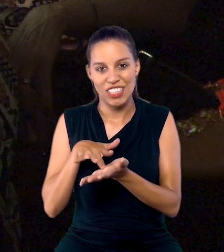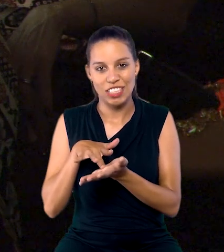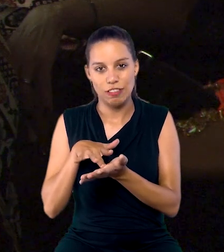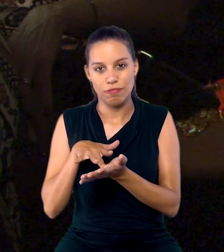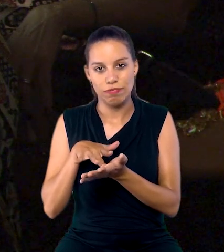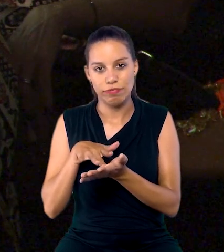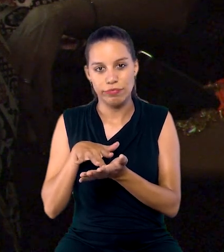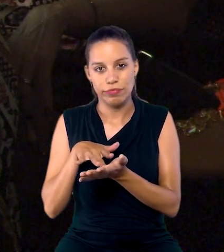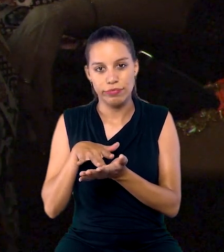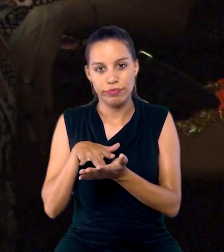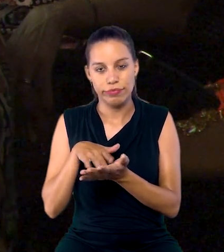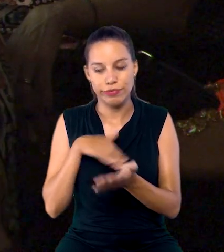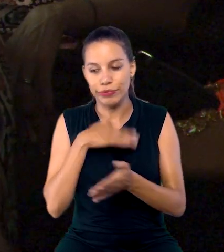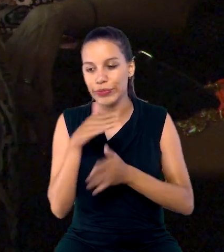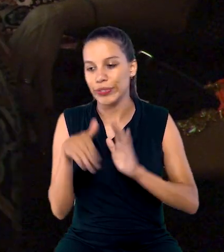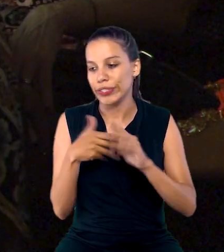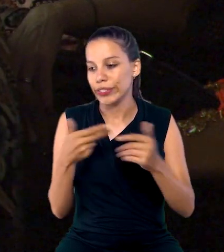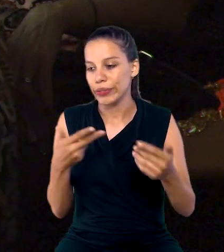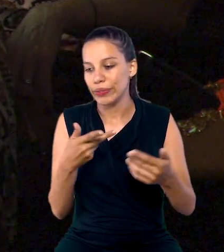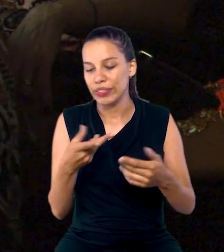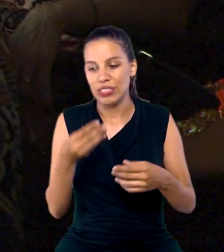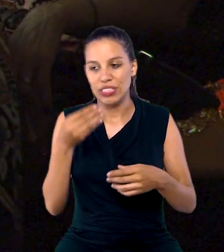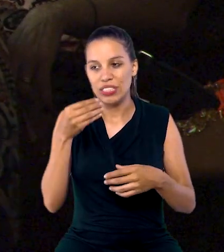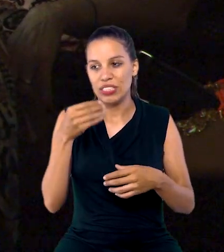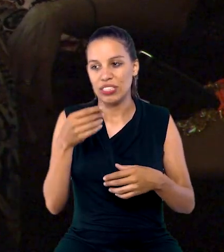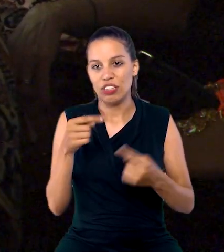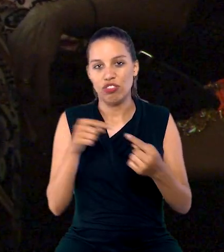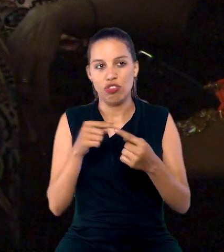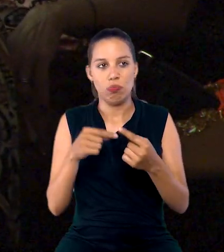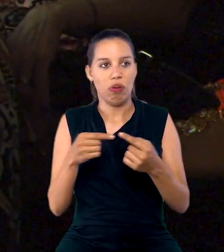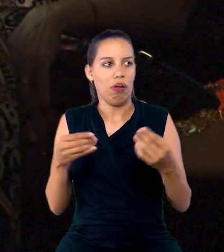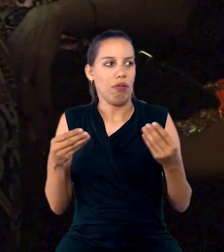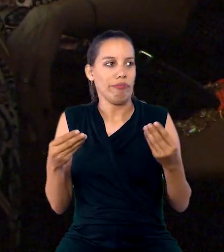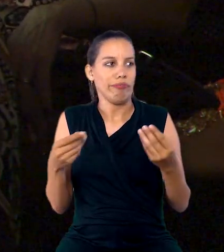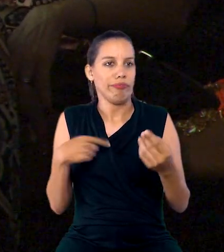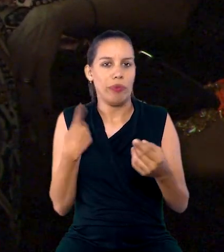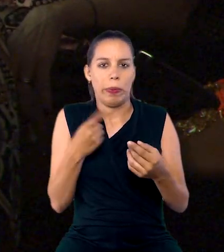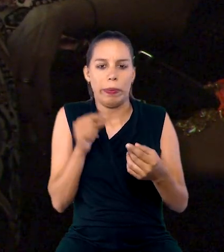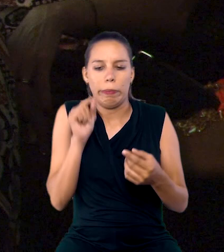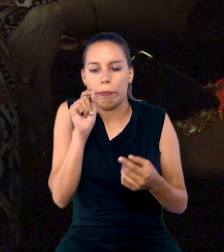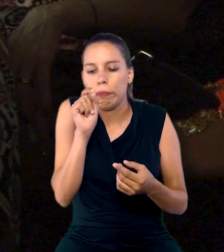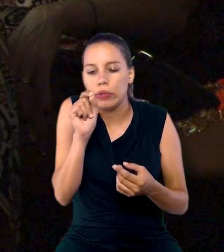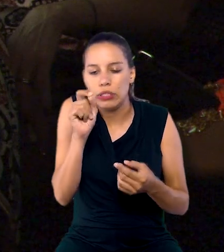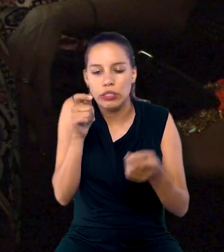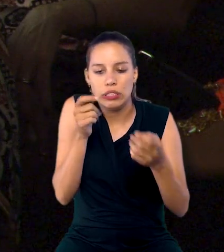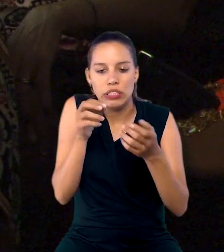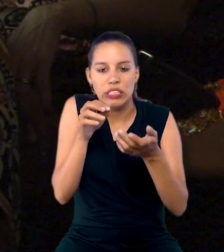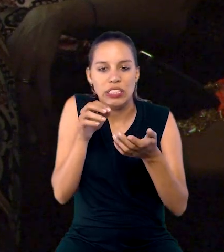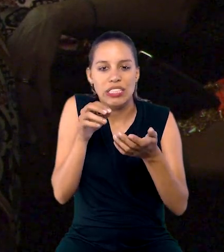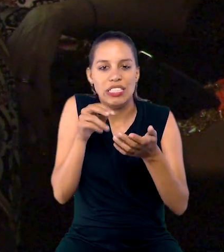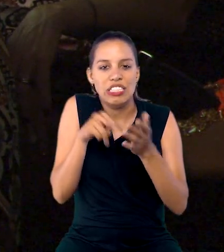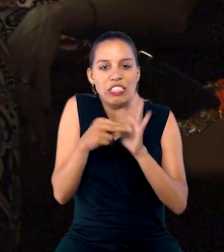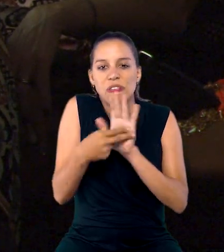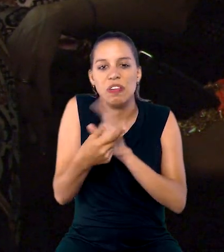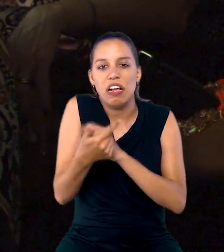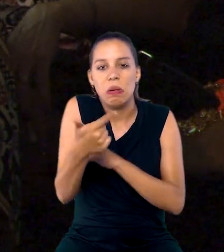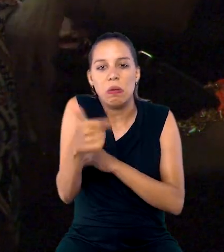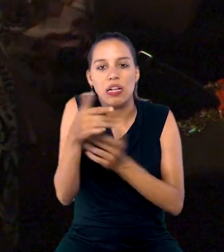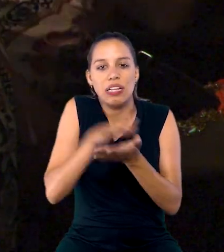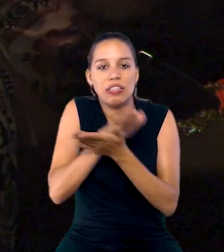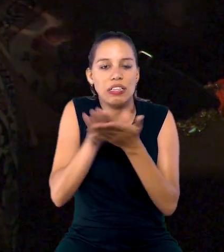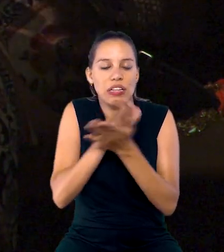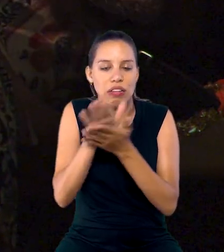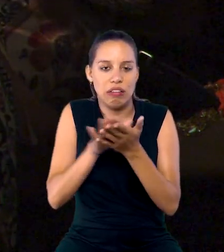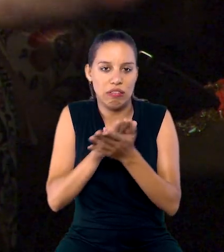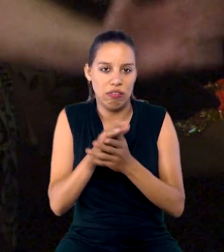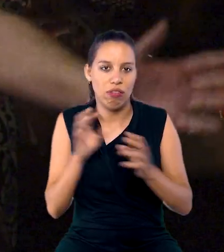que nos engloba. Essa sensação de ser um grão de areia muito pequeno e insignificante em